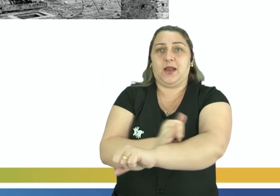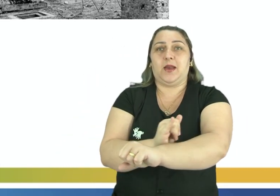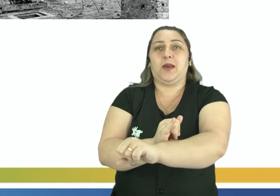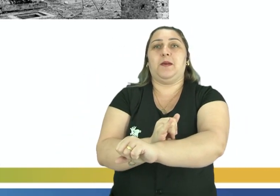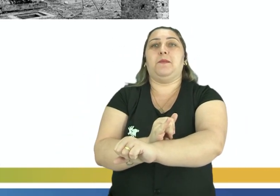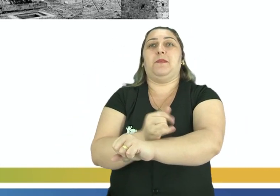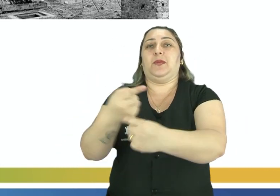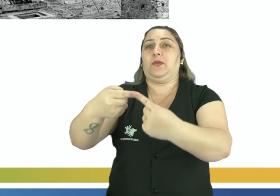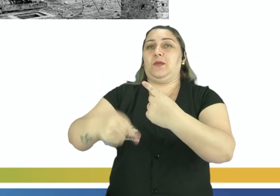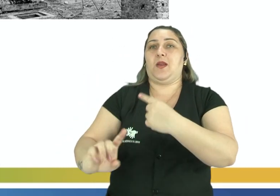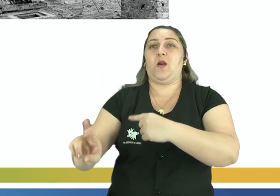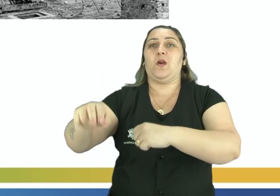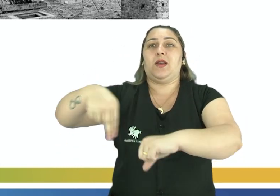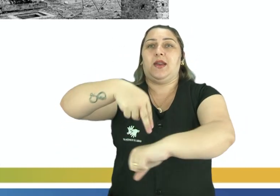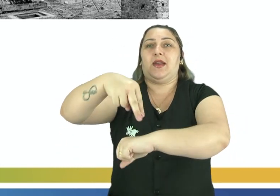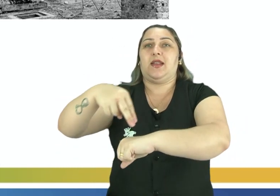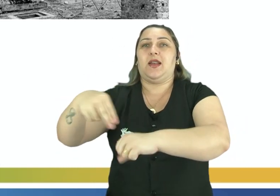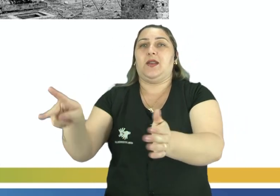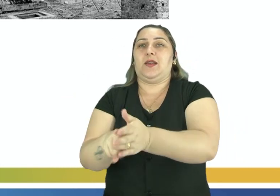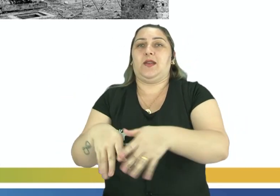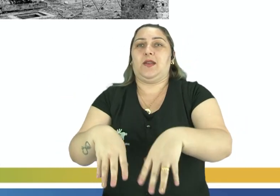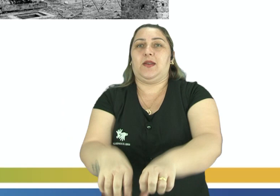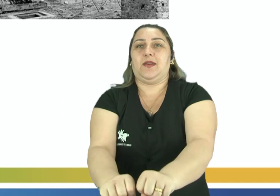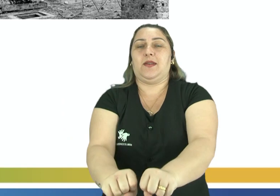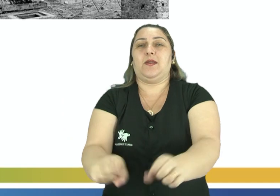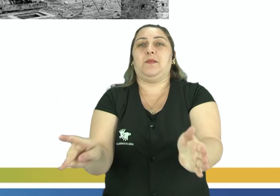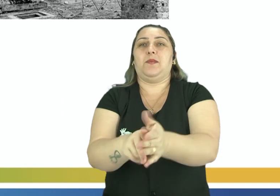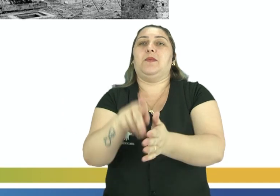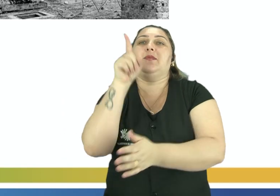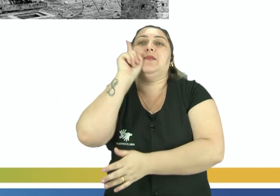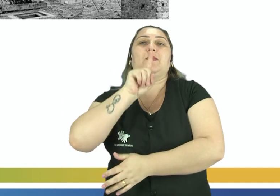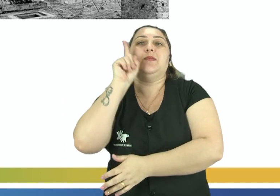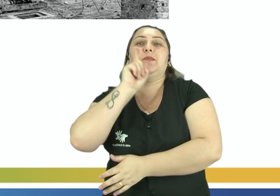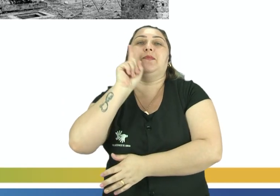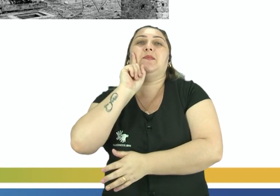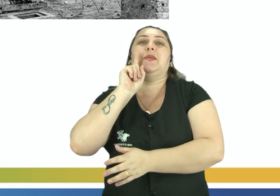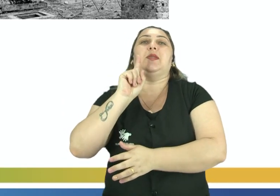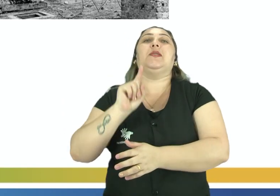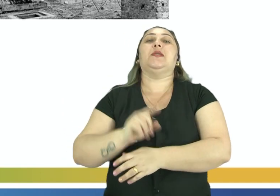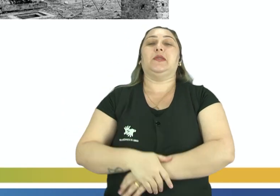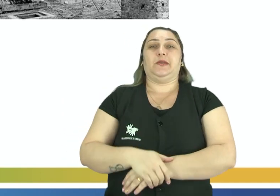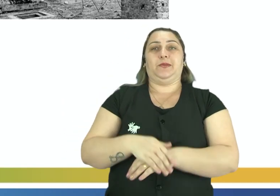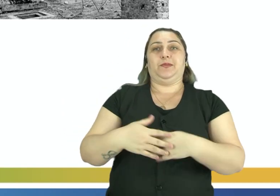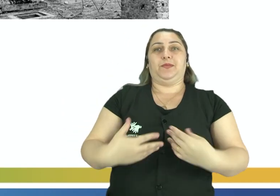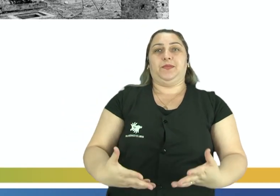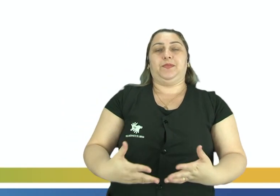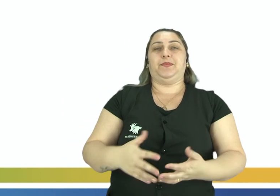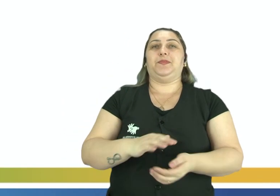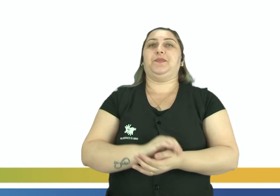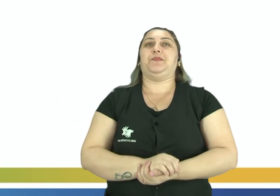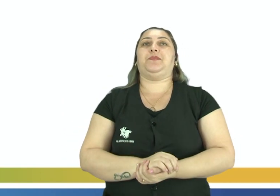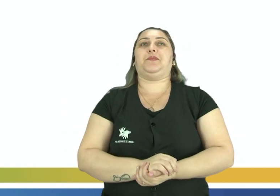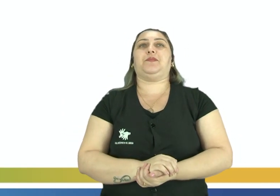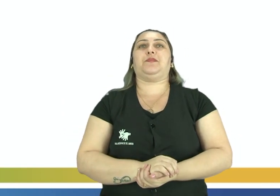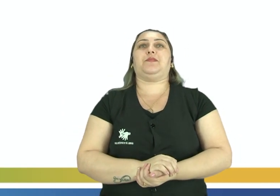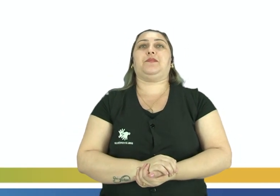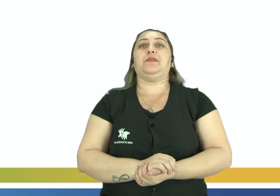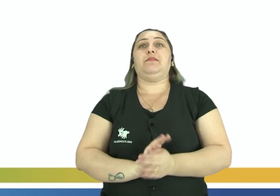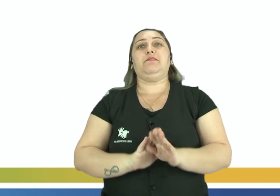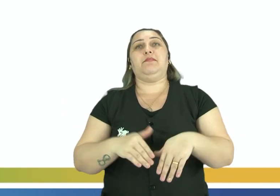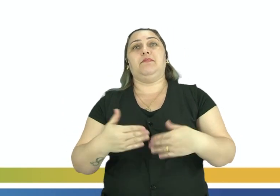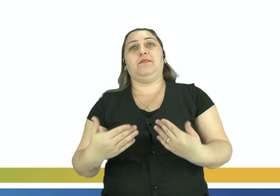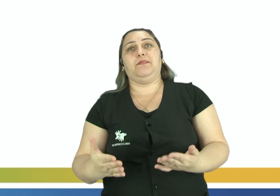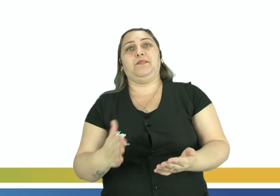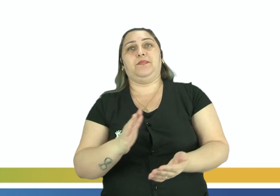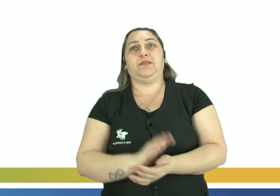outras nações viessem a ocupar essa região dentro dos domínios americanos. E